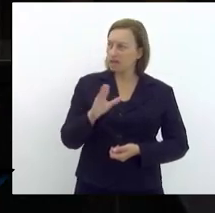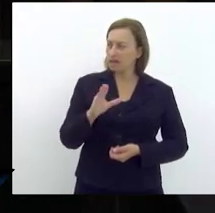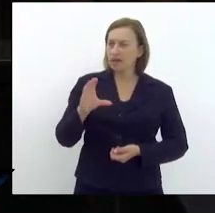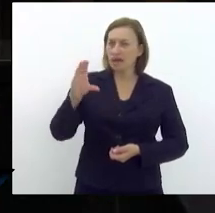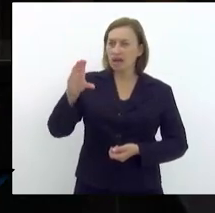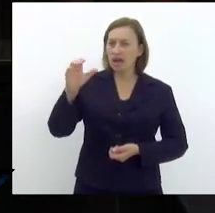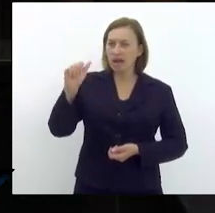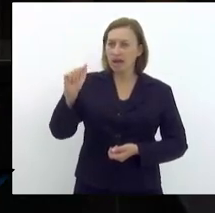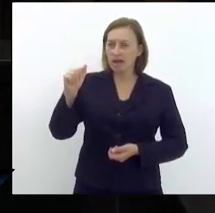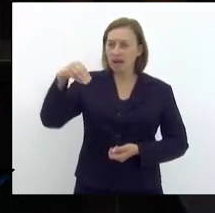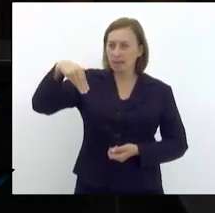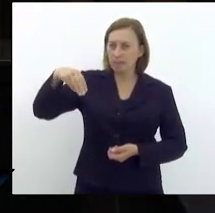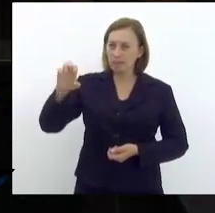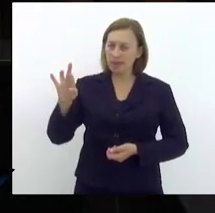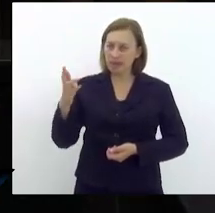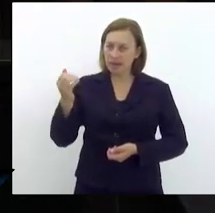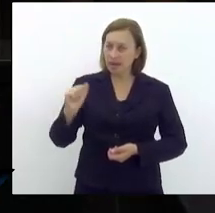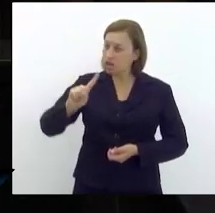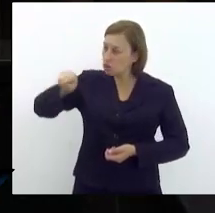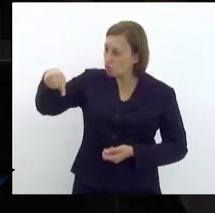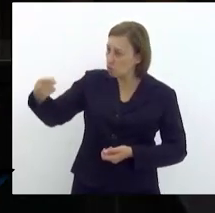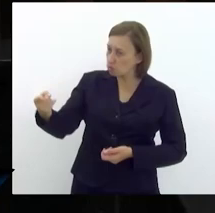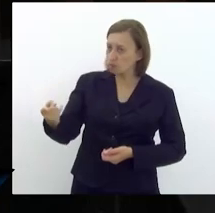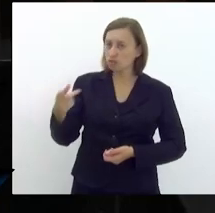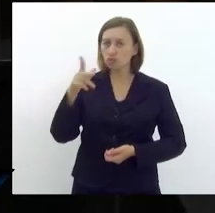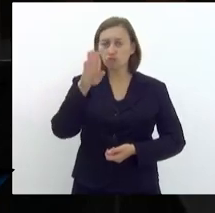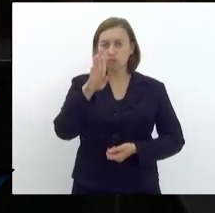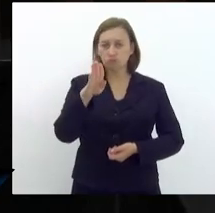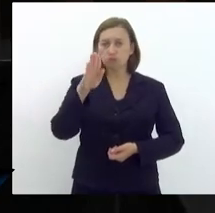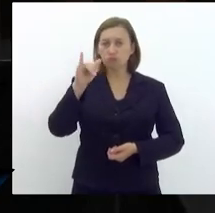Calheiros entre tantos outros